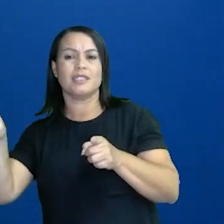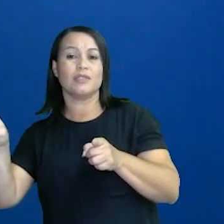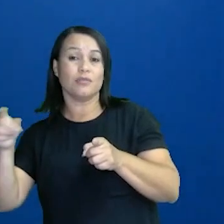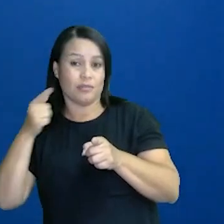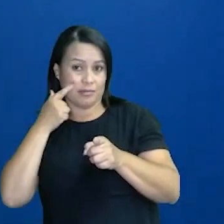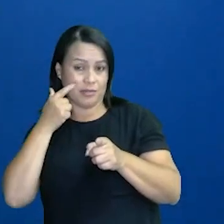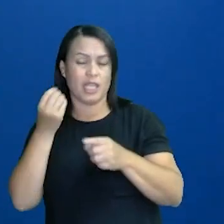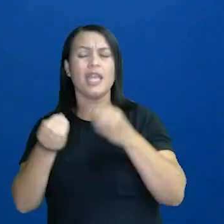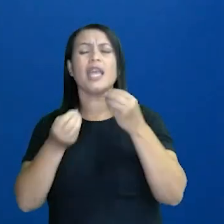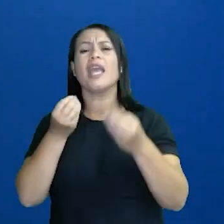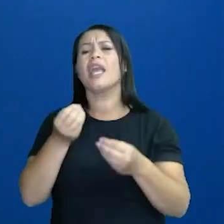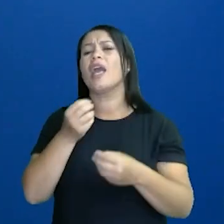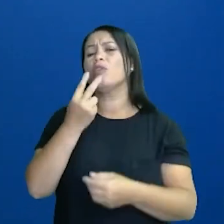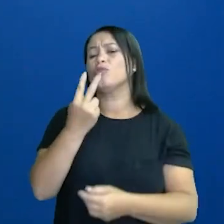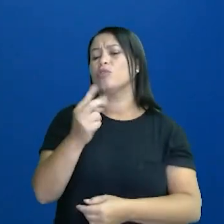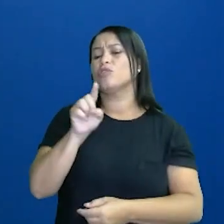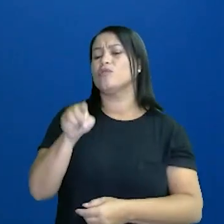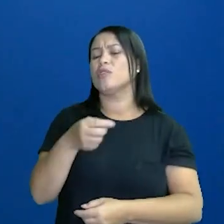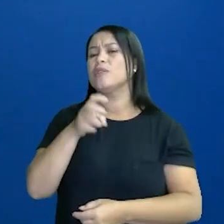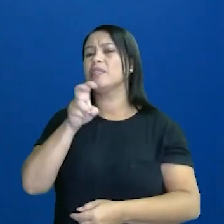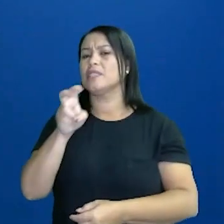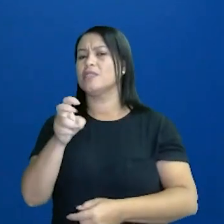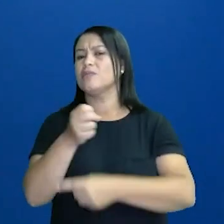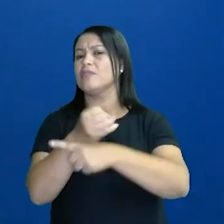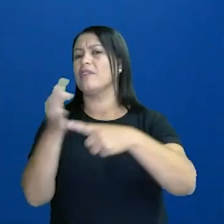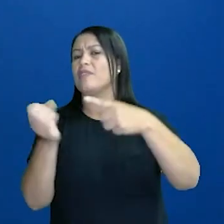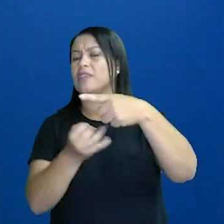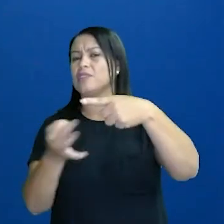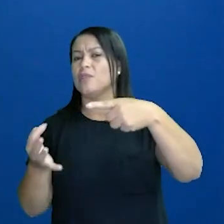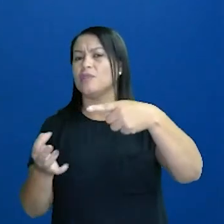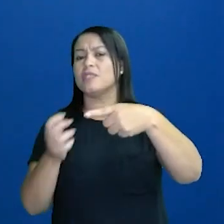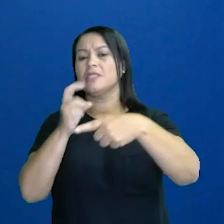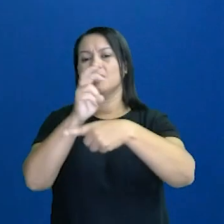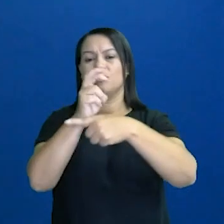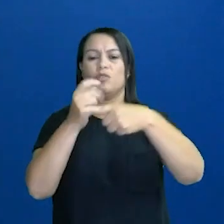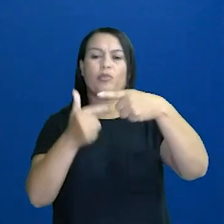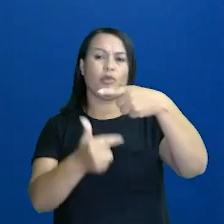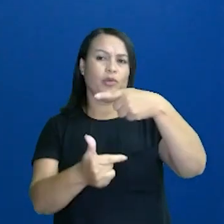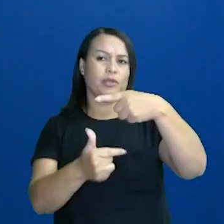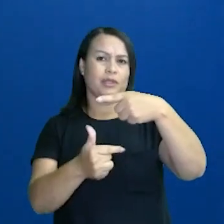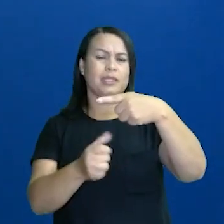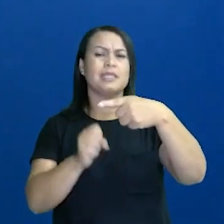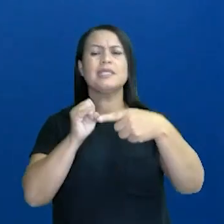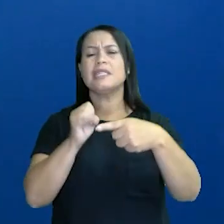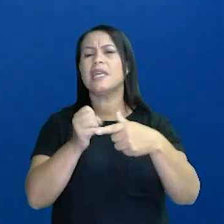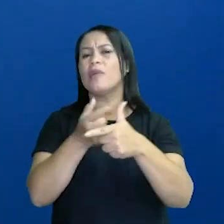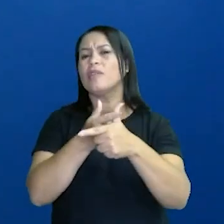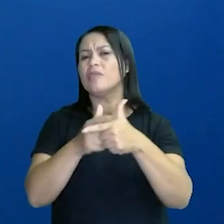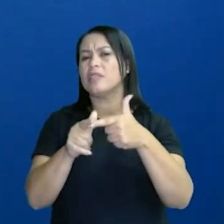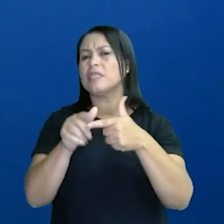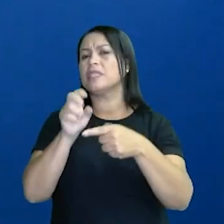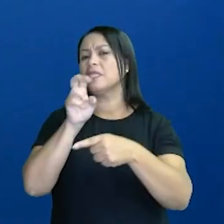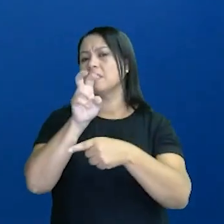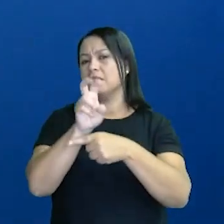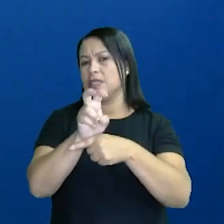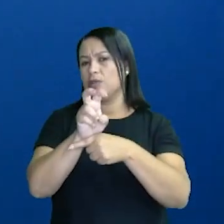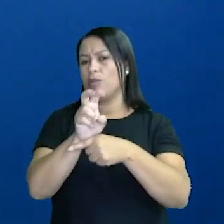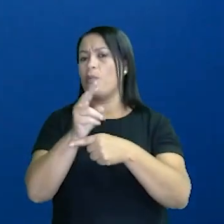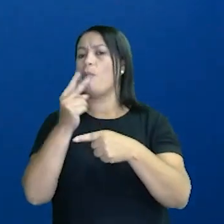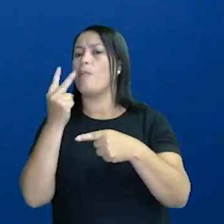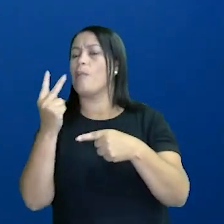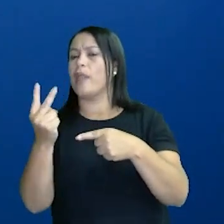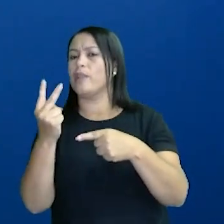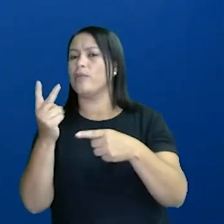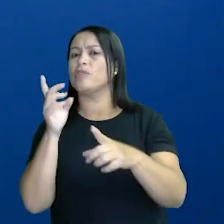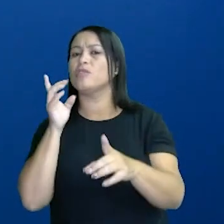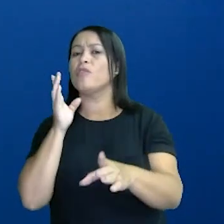quem é o 2,5 na forma de fração? 5 sobre 2. Se eu dividir 5 dividido para 2,